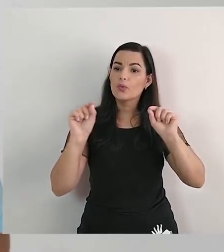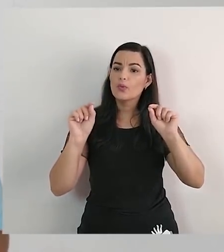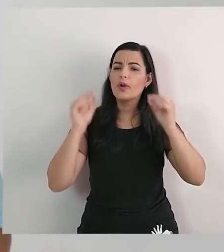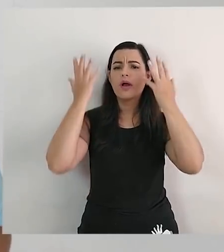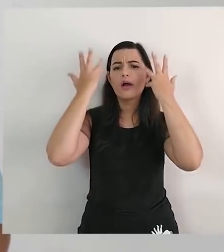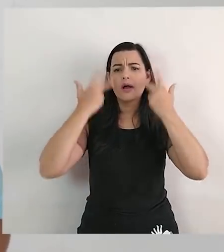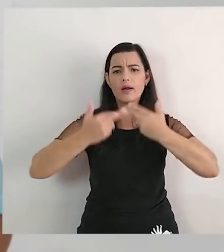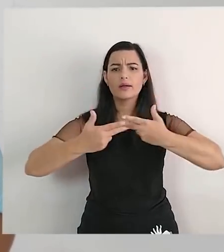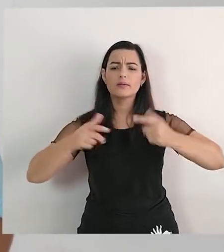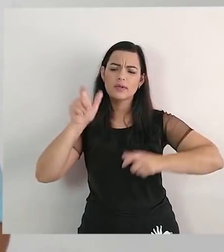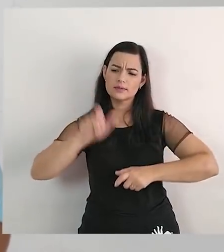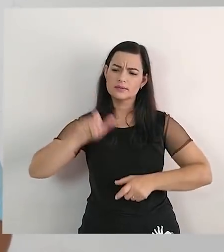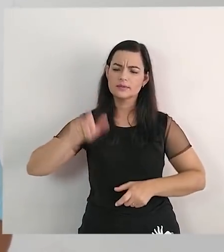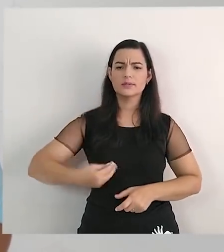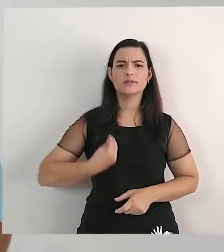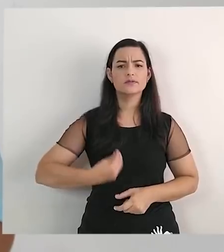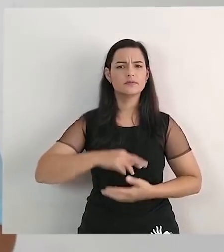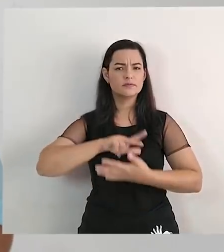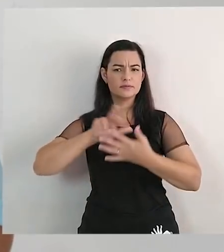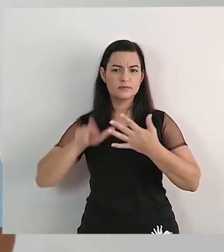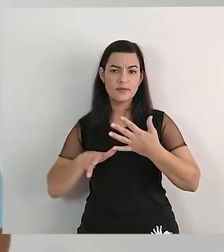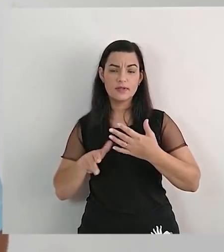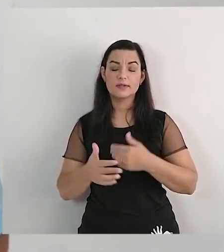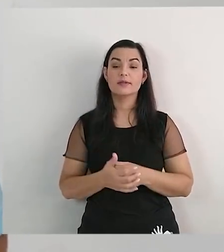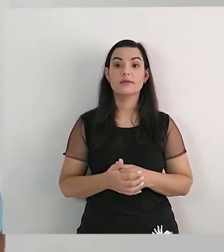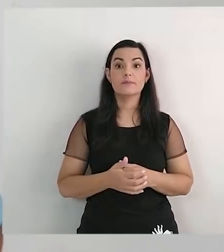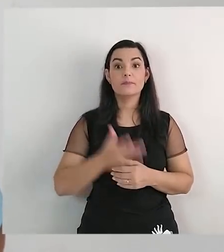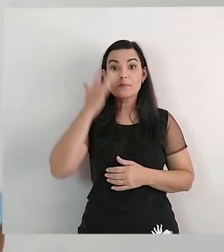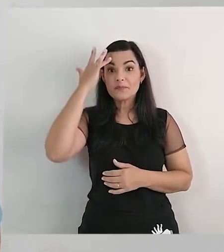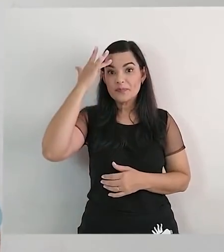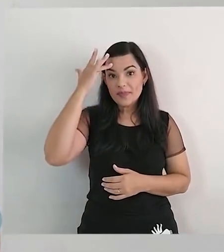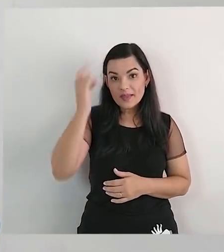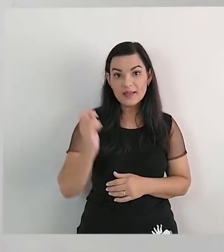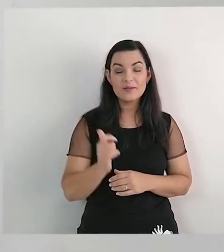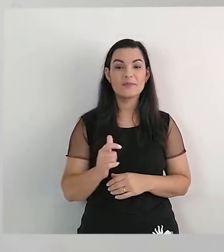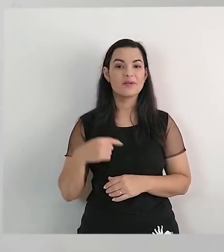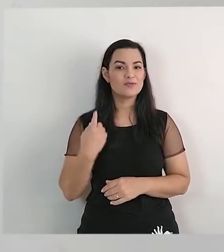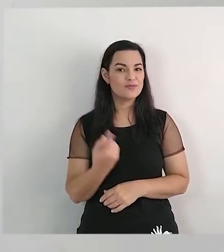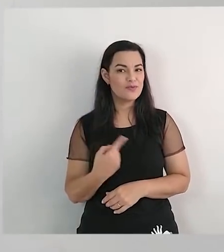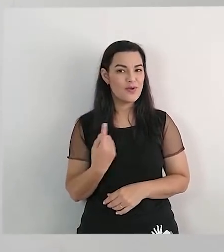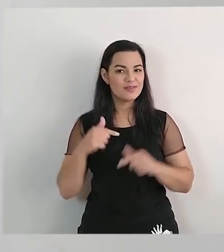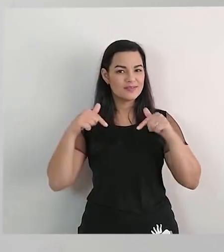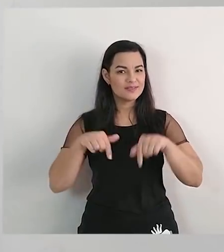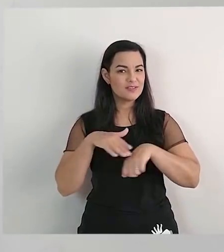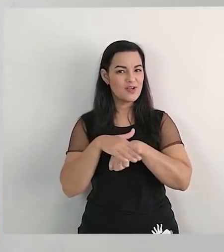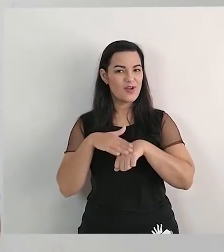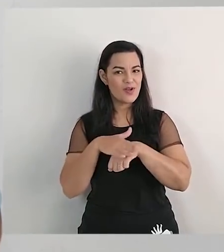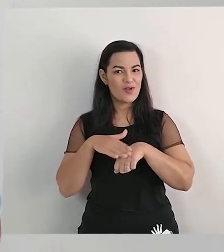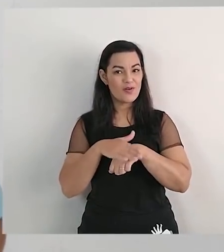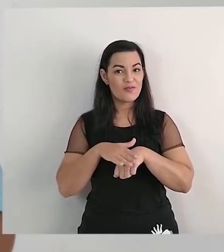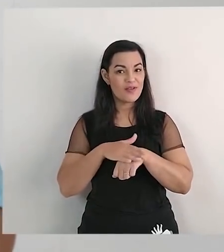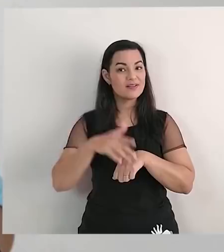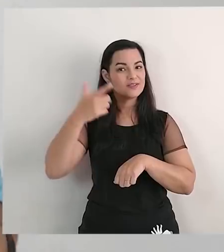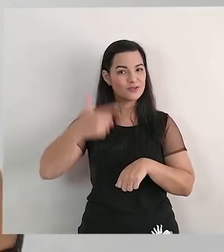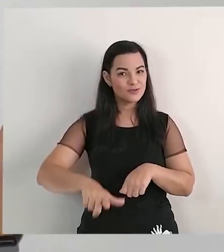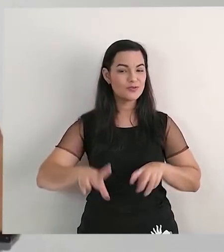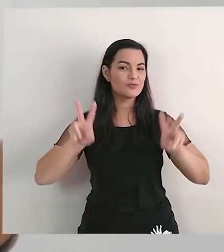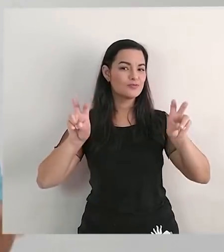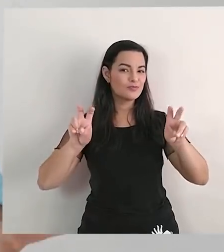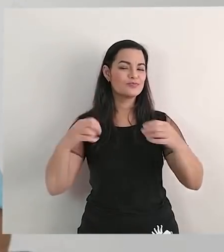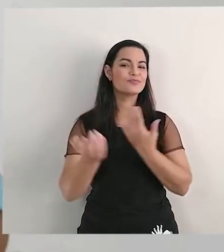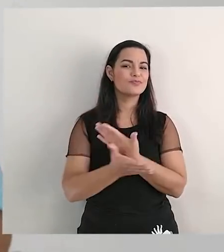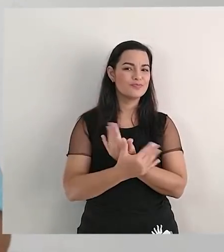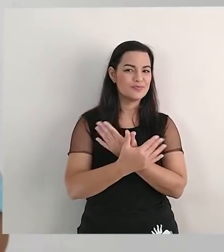nos diferentes espaços. Amanhã ainda vamos conversar um pouquinho sobre as borboletas, sobre a